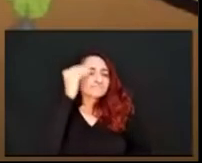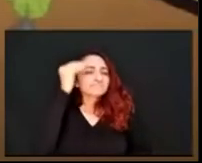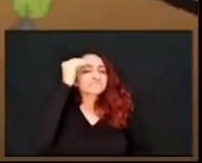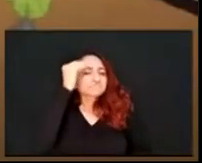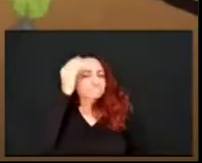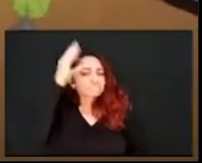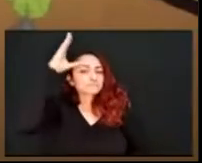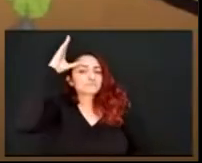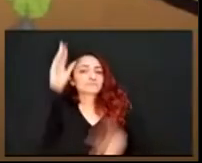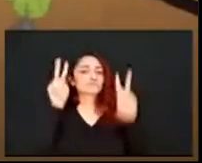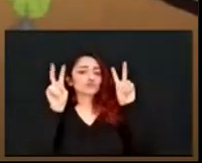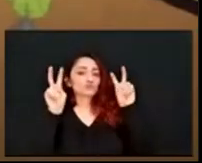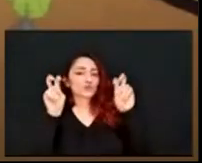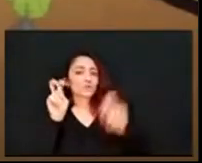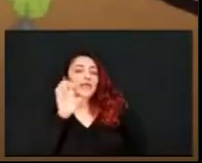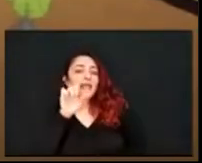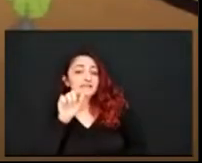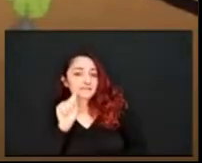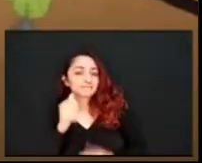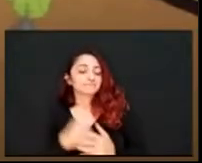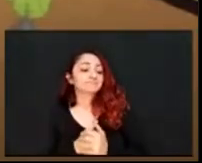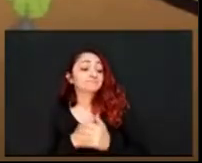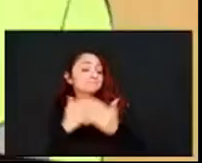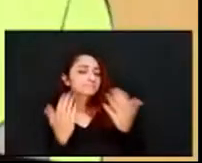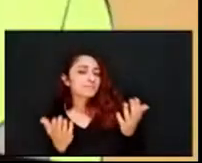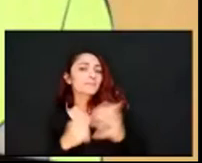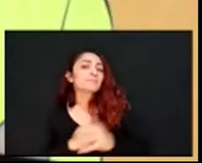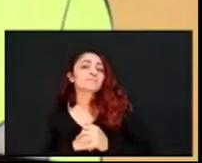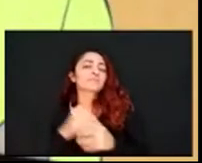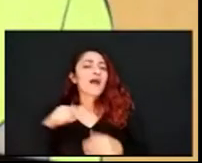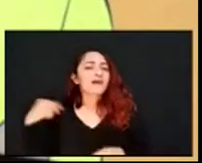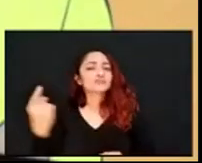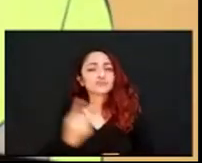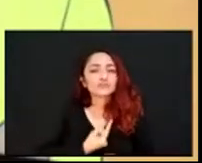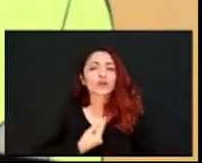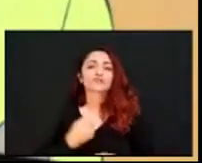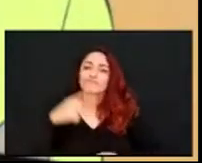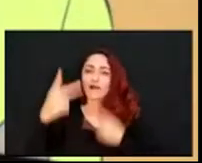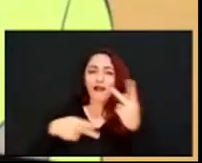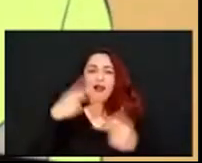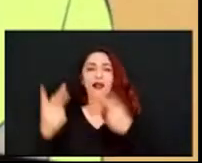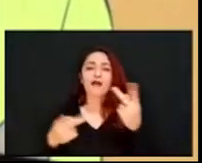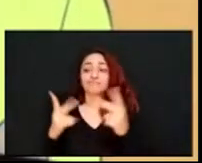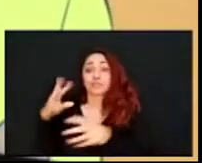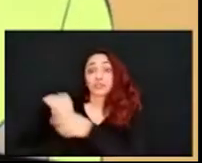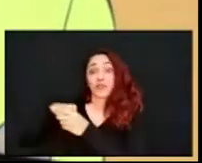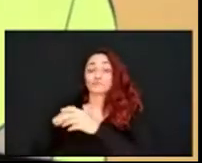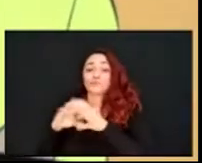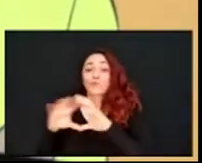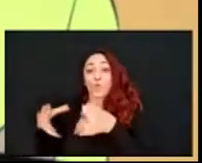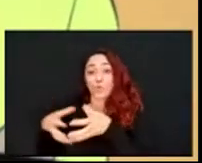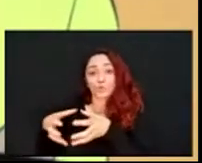muito bem esa a gente tem falado bastante no grupo Carrefour de